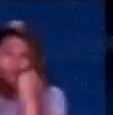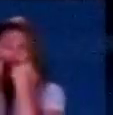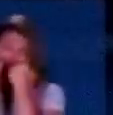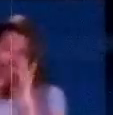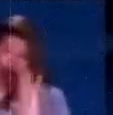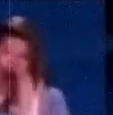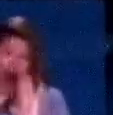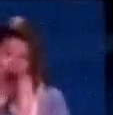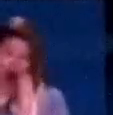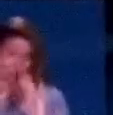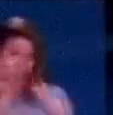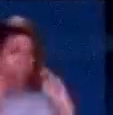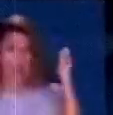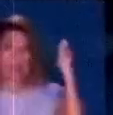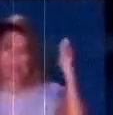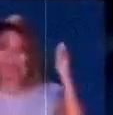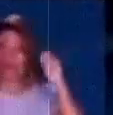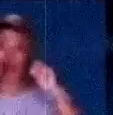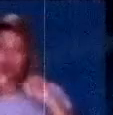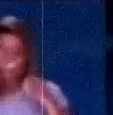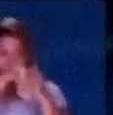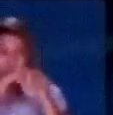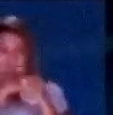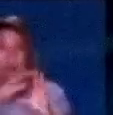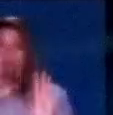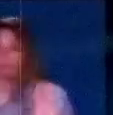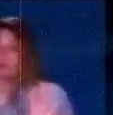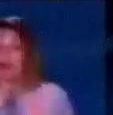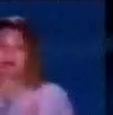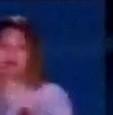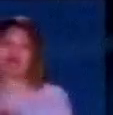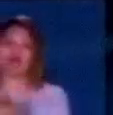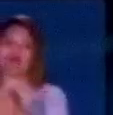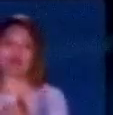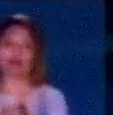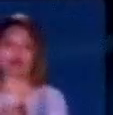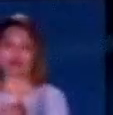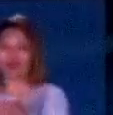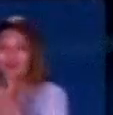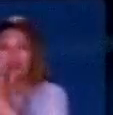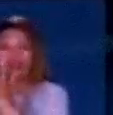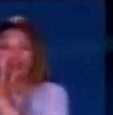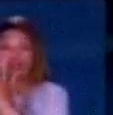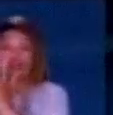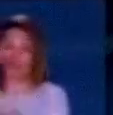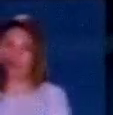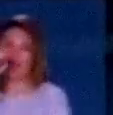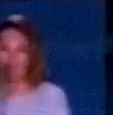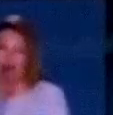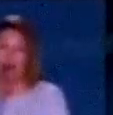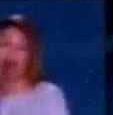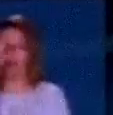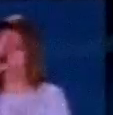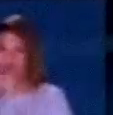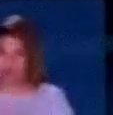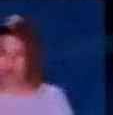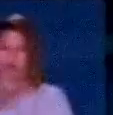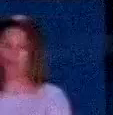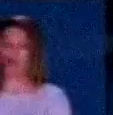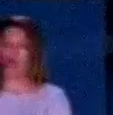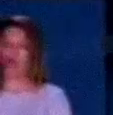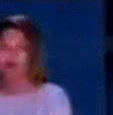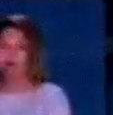campanha, mas não na quantidade que foi aprovado pelos grandes partidos, PT, PSDB,